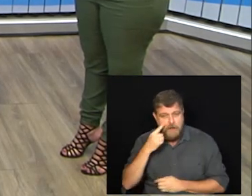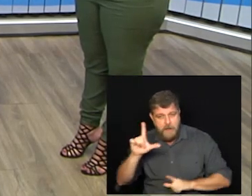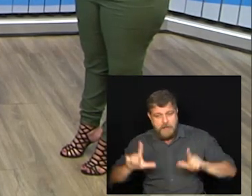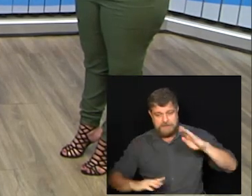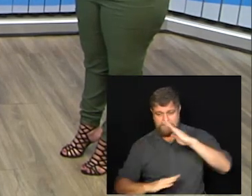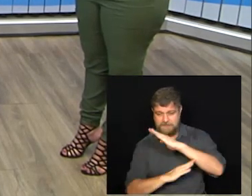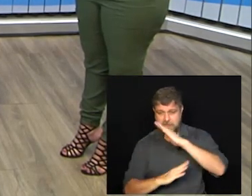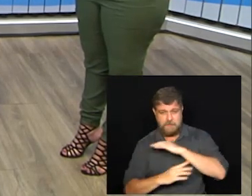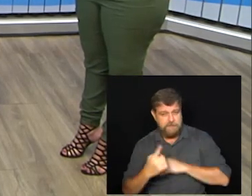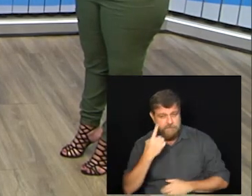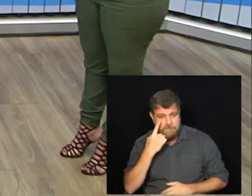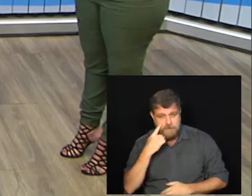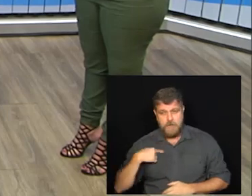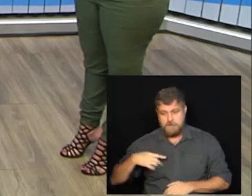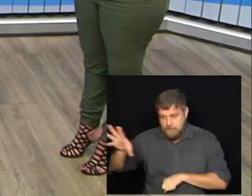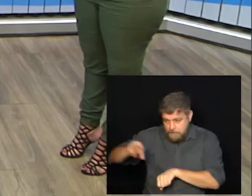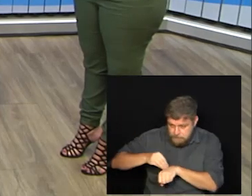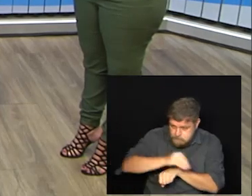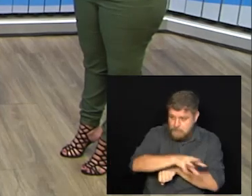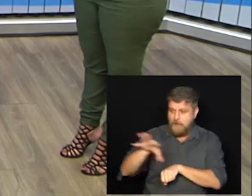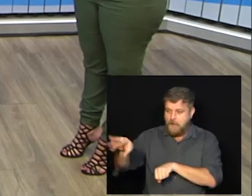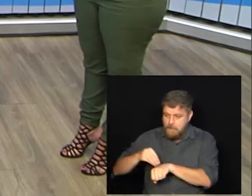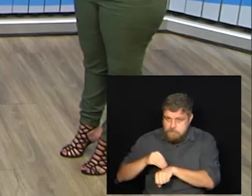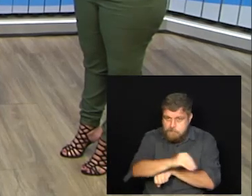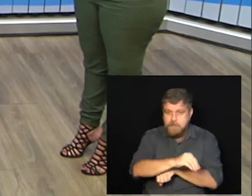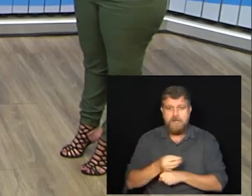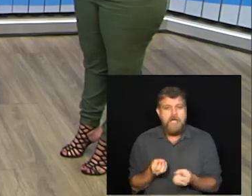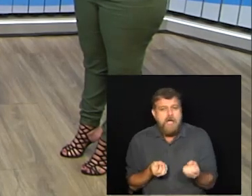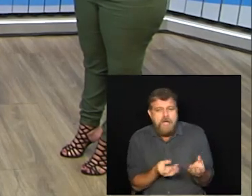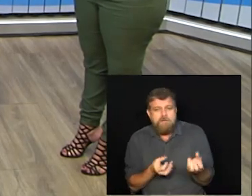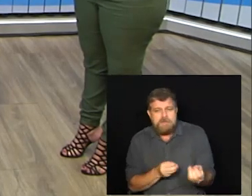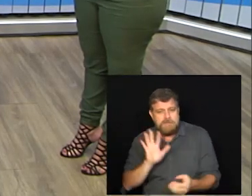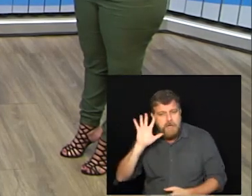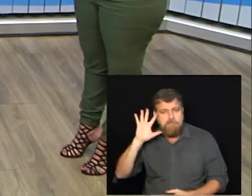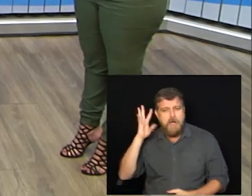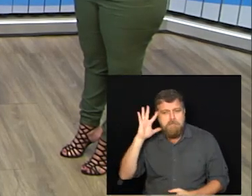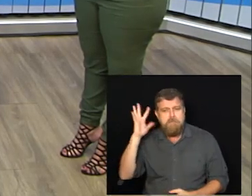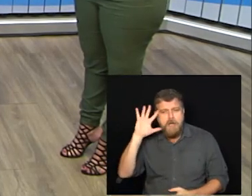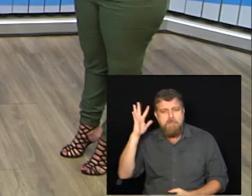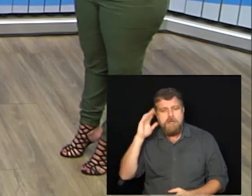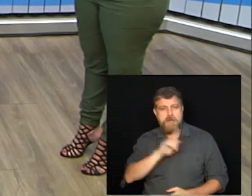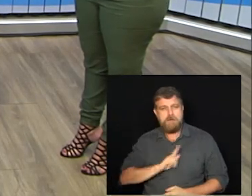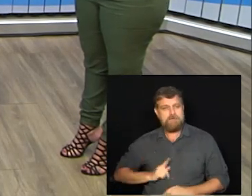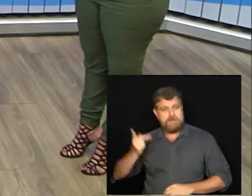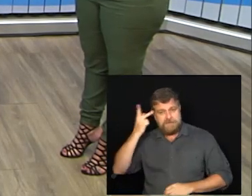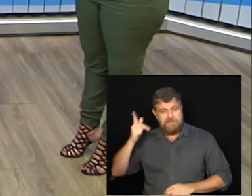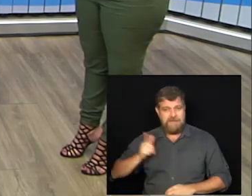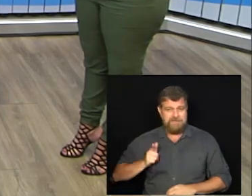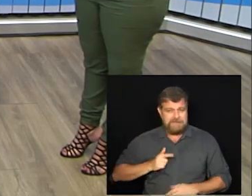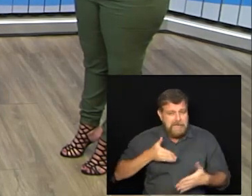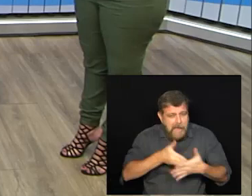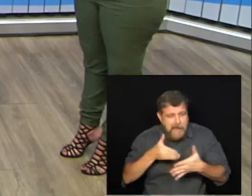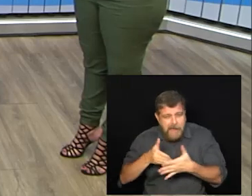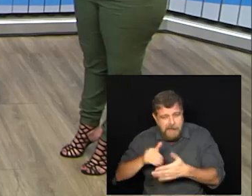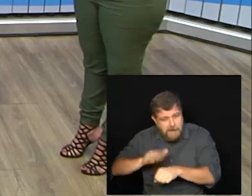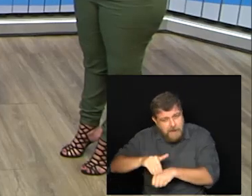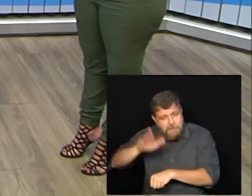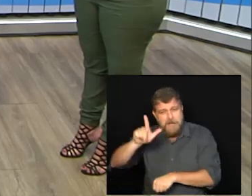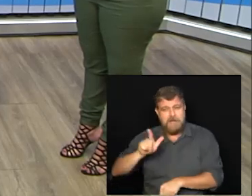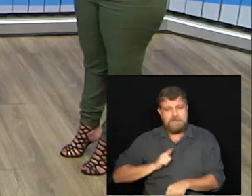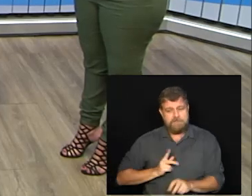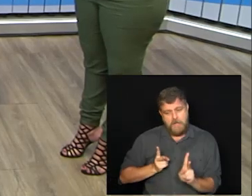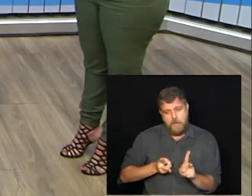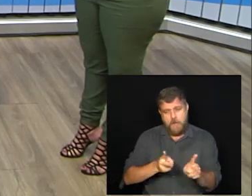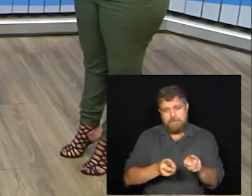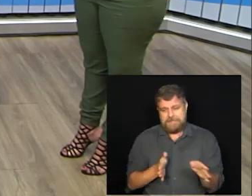Câmara Campinas, porque nós vamos repercutir todas as decisões do governo do estado, se teremos uma restrição maior, se vai